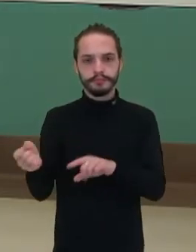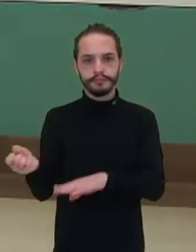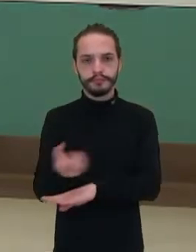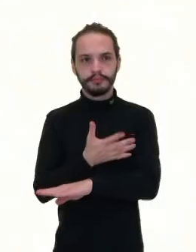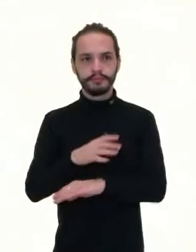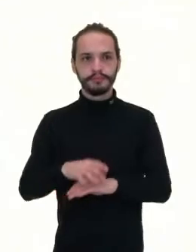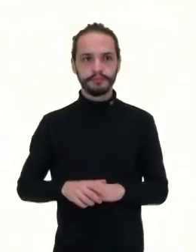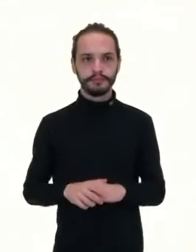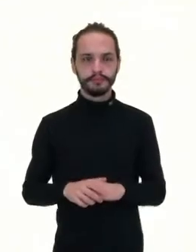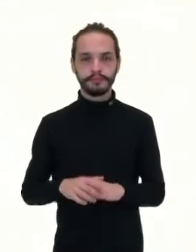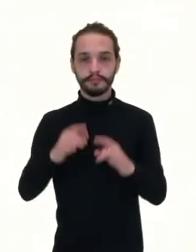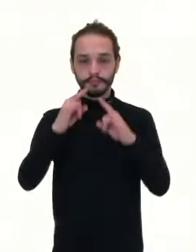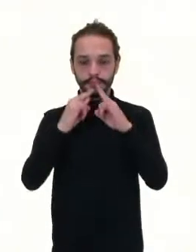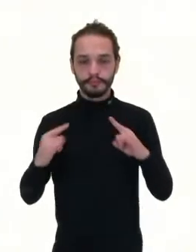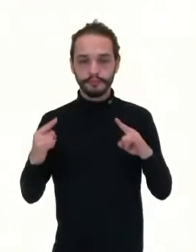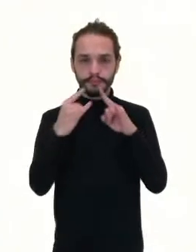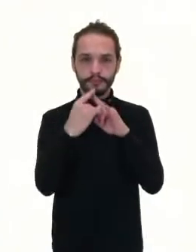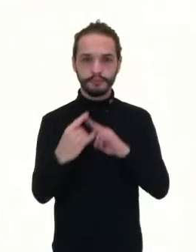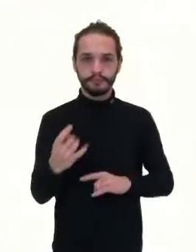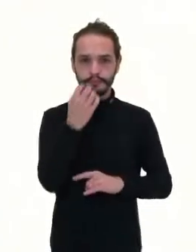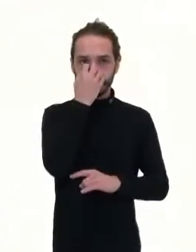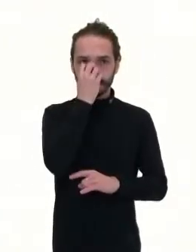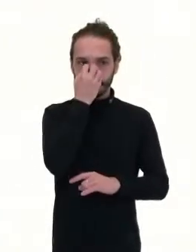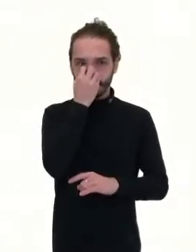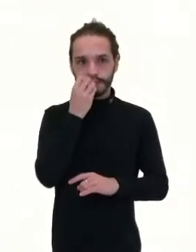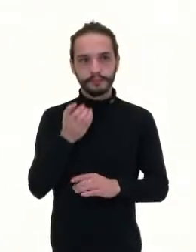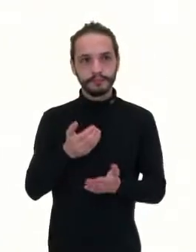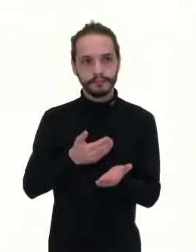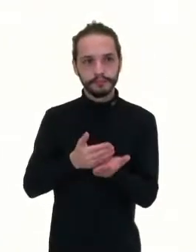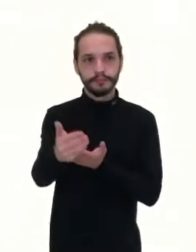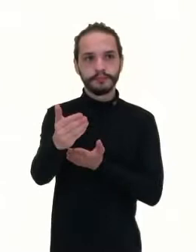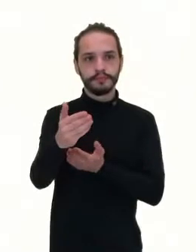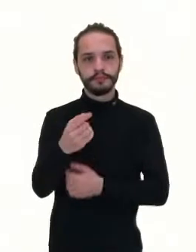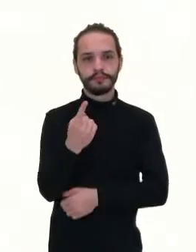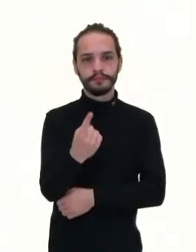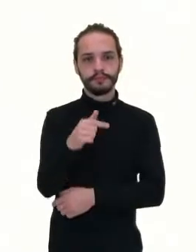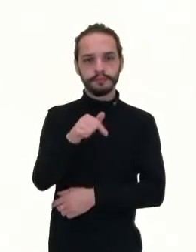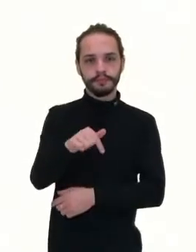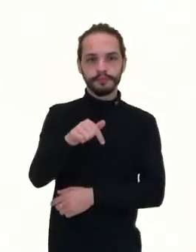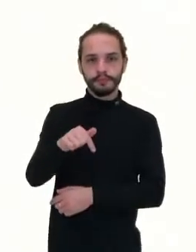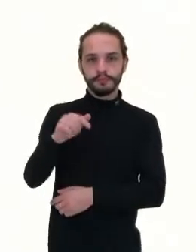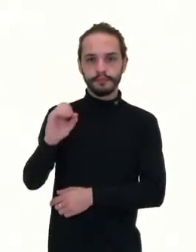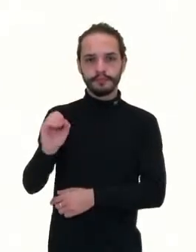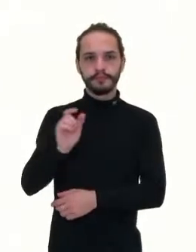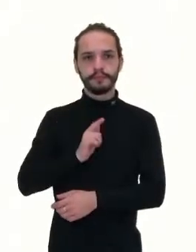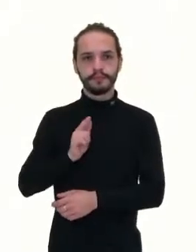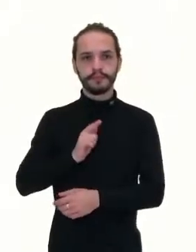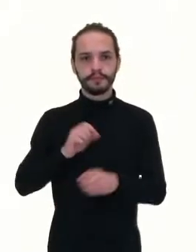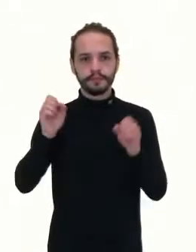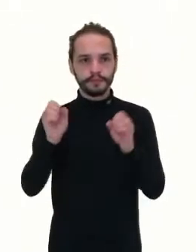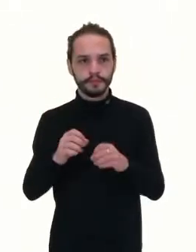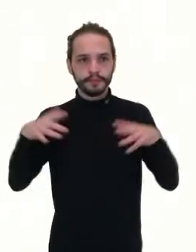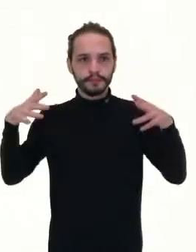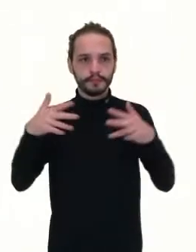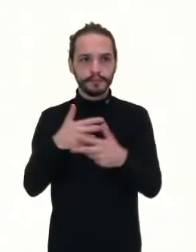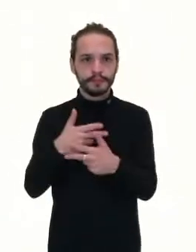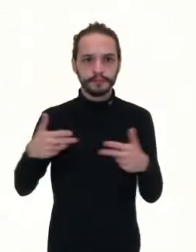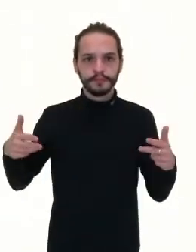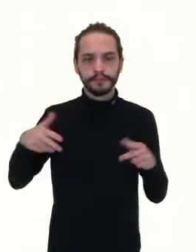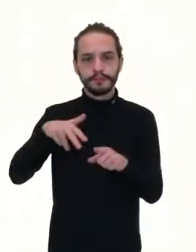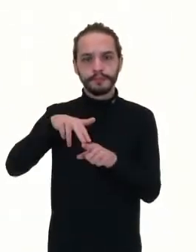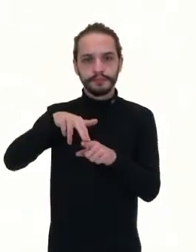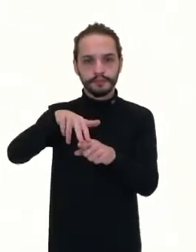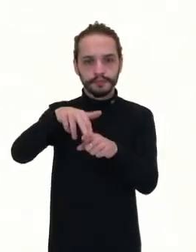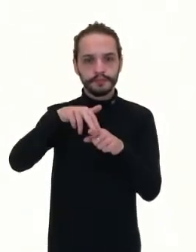surgiu em 1770 com o anfiteatro Astley, onde aconteciam truques equestres juntamente com malabaristas, tendo palhaços e